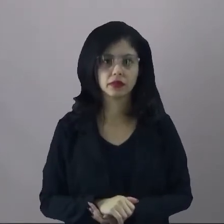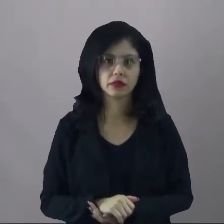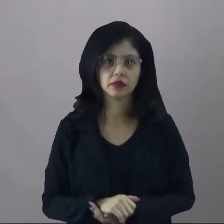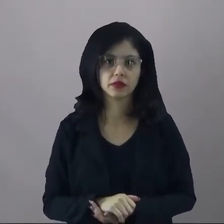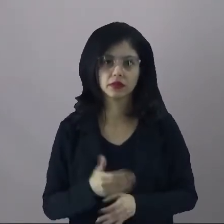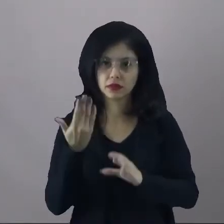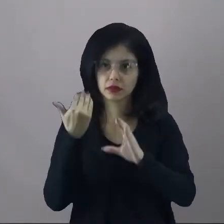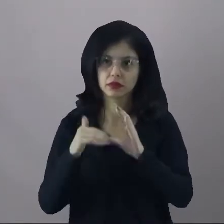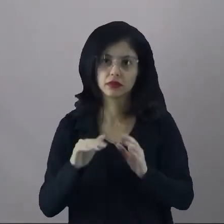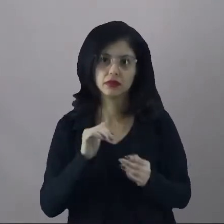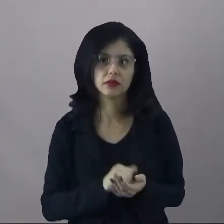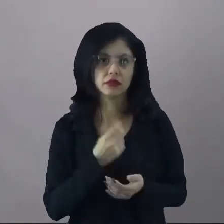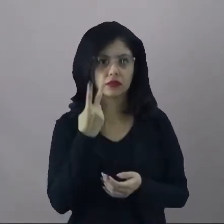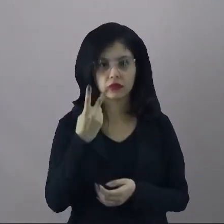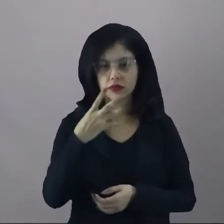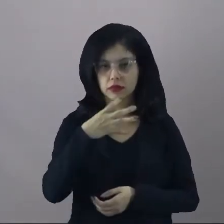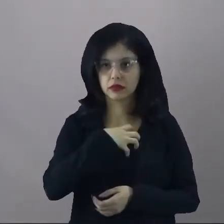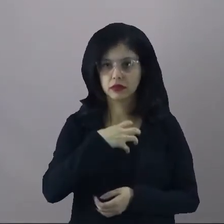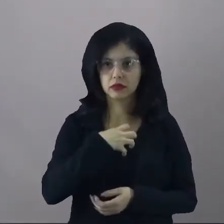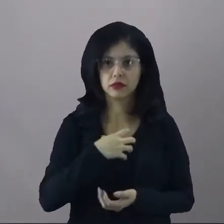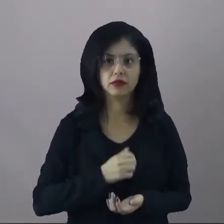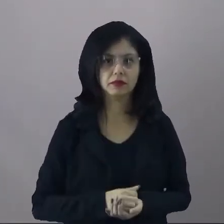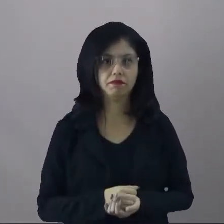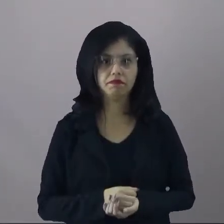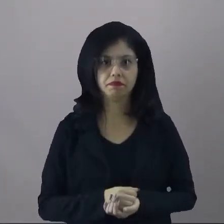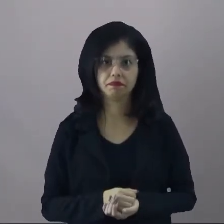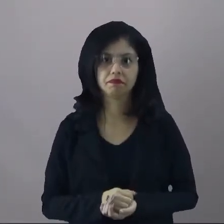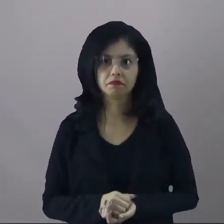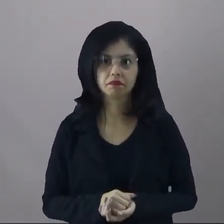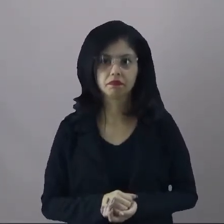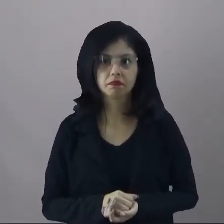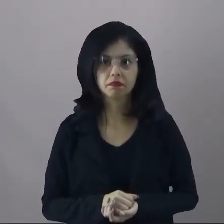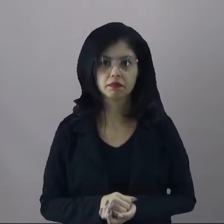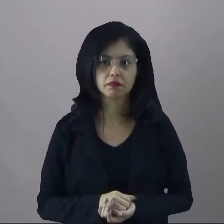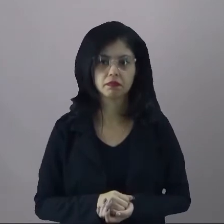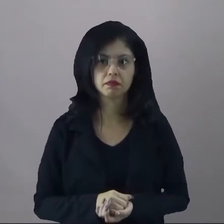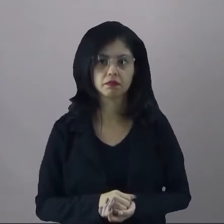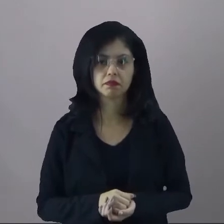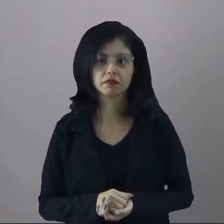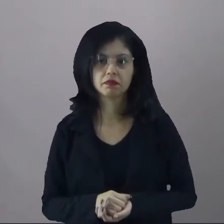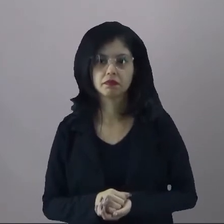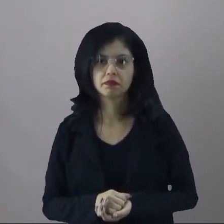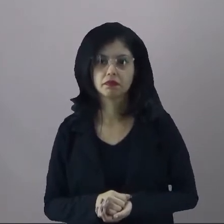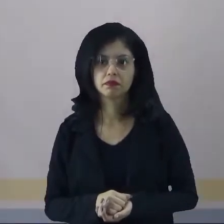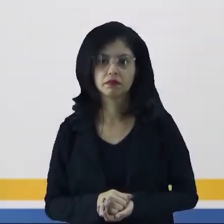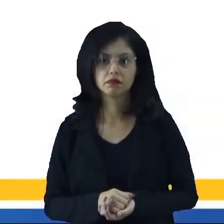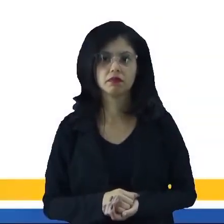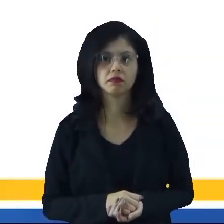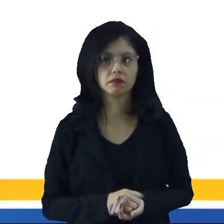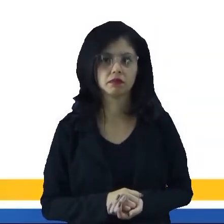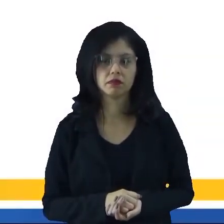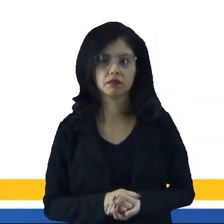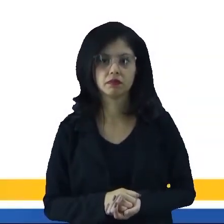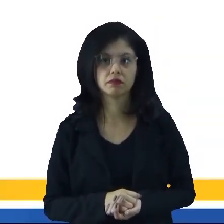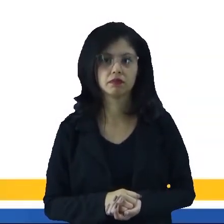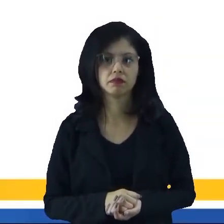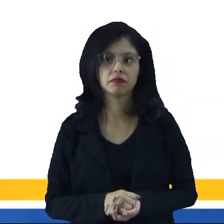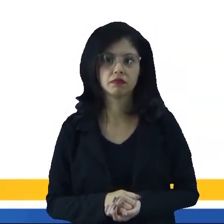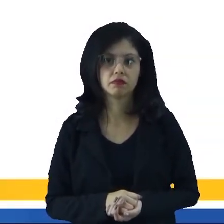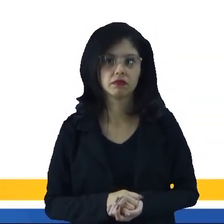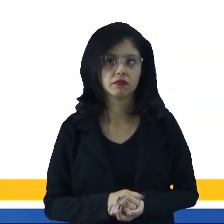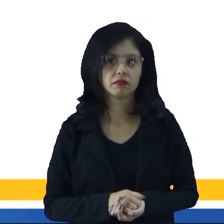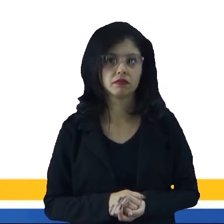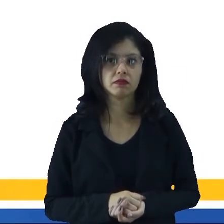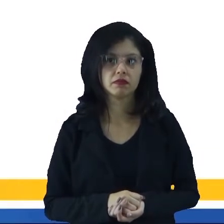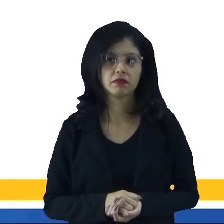uma mensagem aí de duplo sentido. Vamos para o próximo exemplo. Vamos lá na telinha.